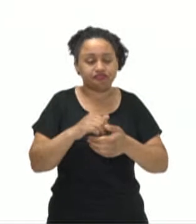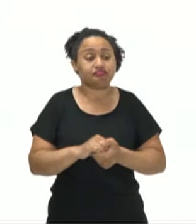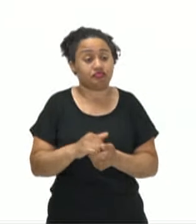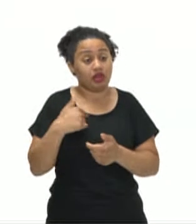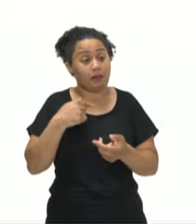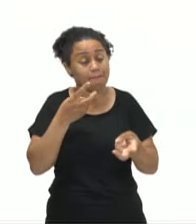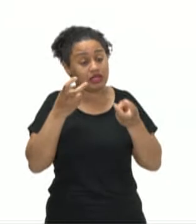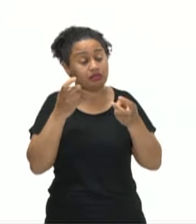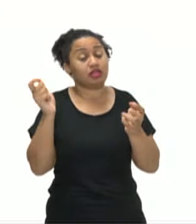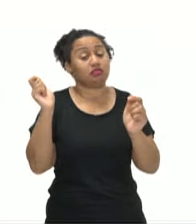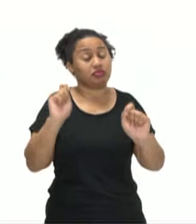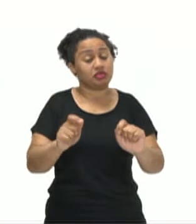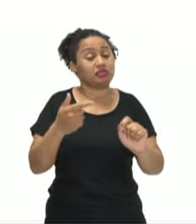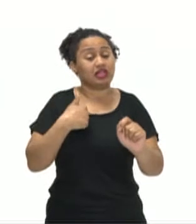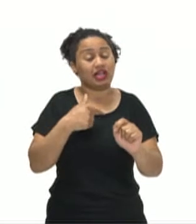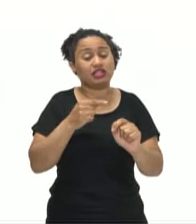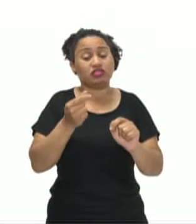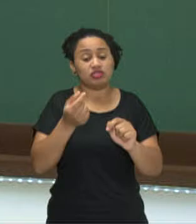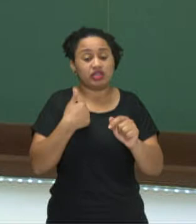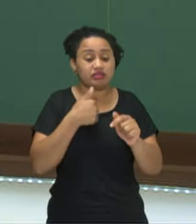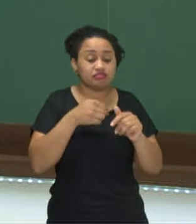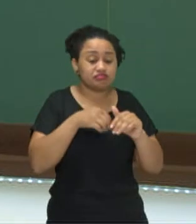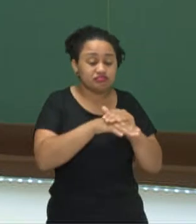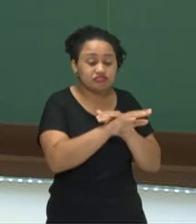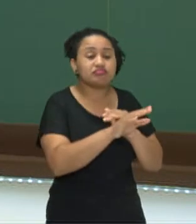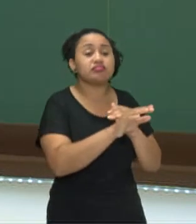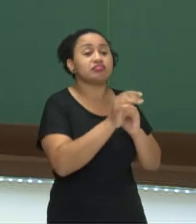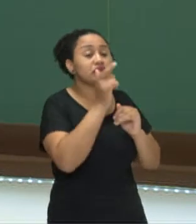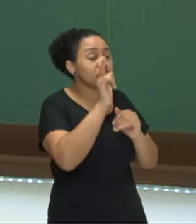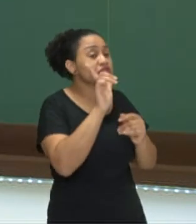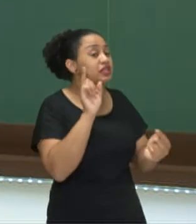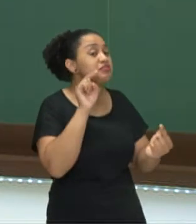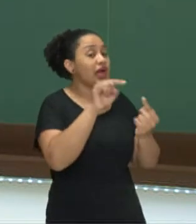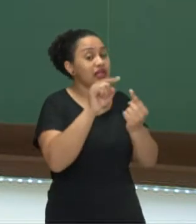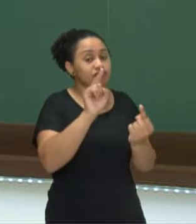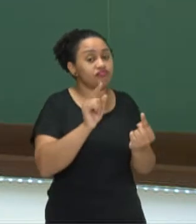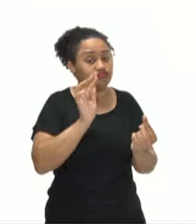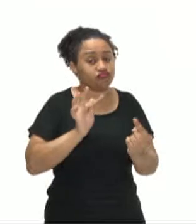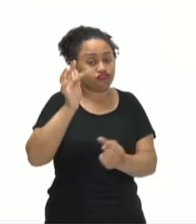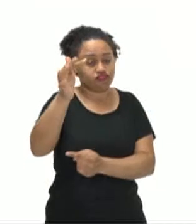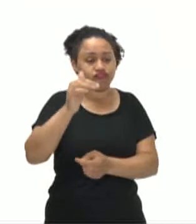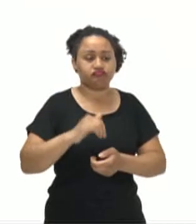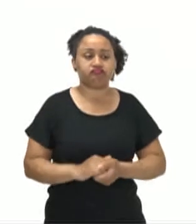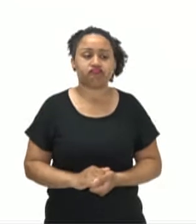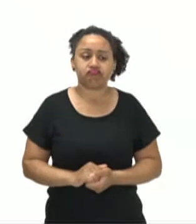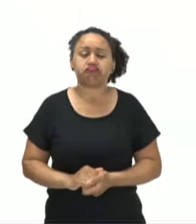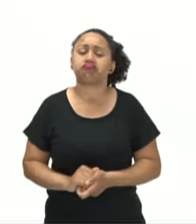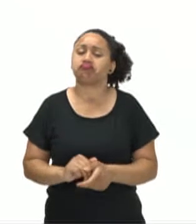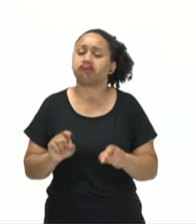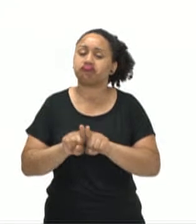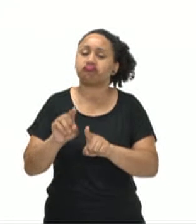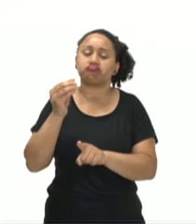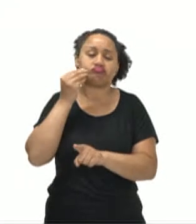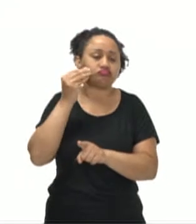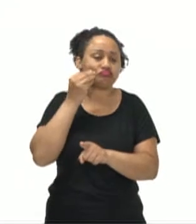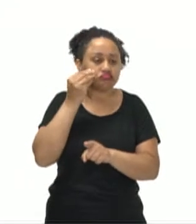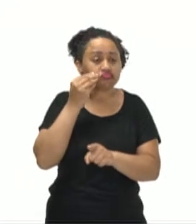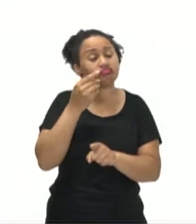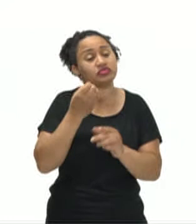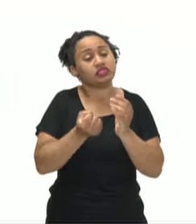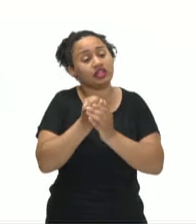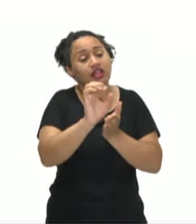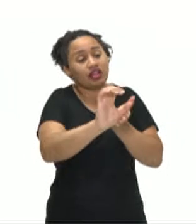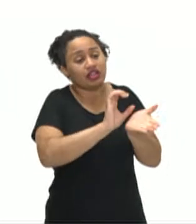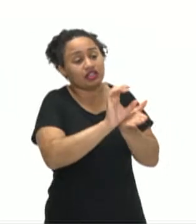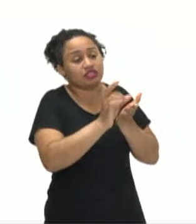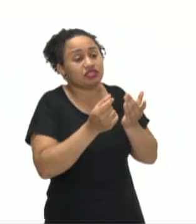de investimento, ou seja, guardar esse dinheiro para atingir metas futuras. Está tentando criar ativos financeiros